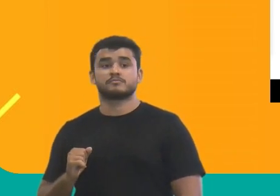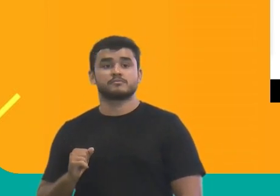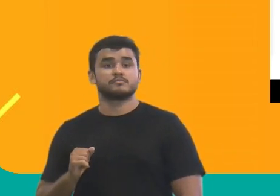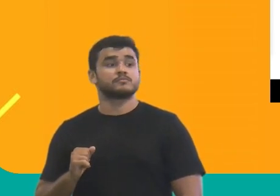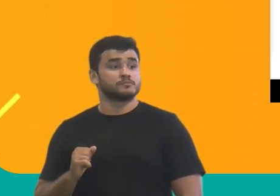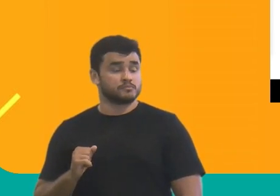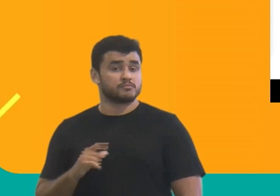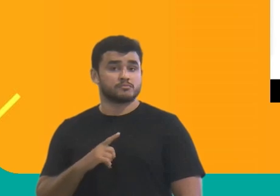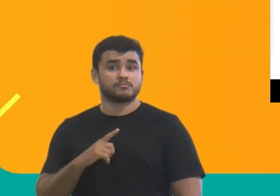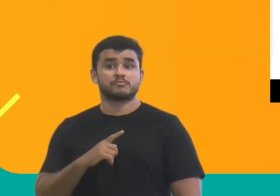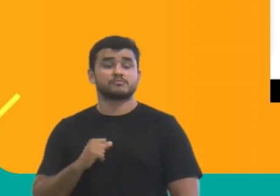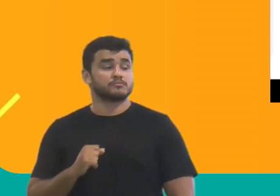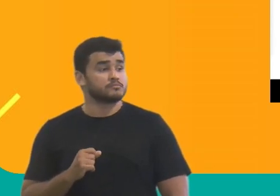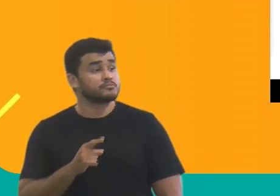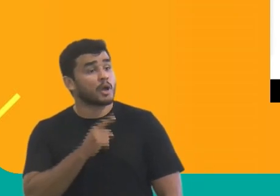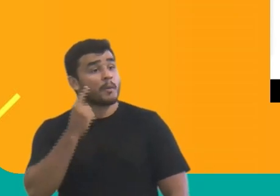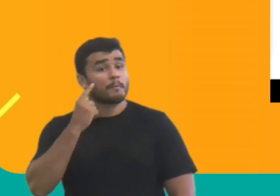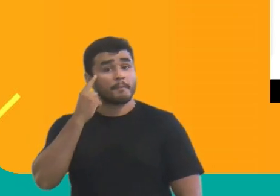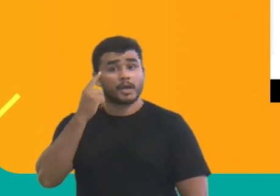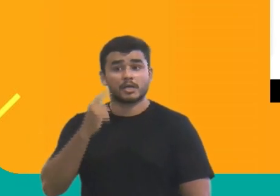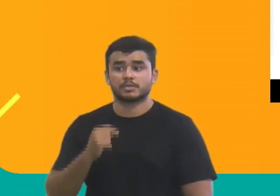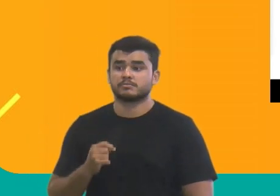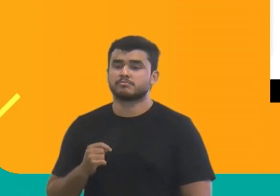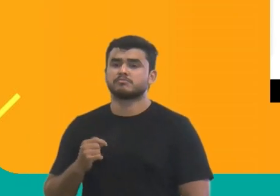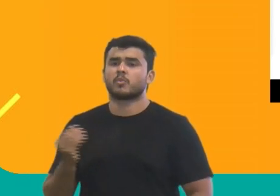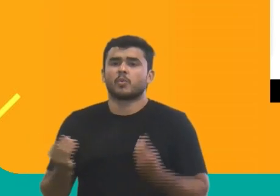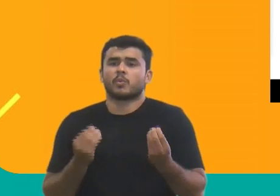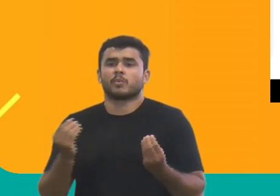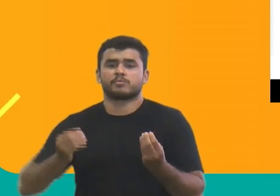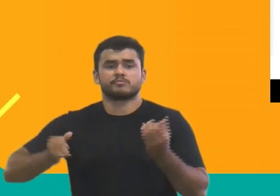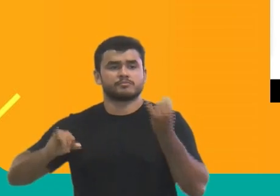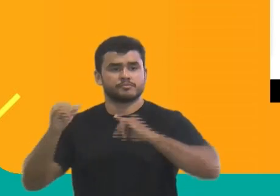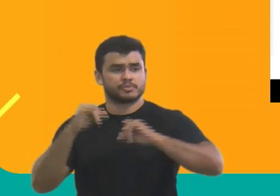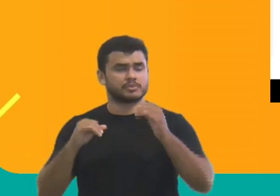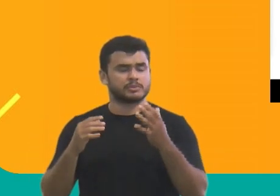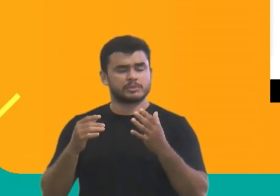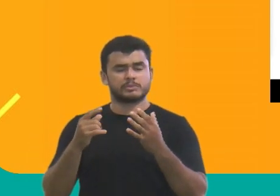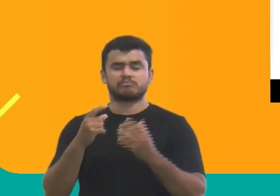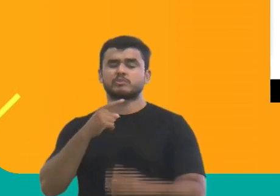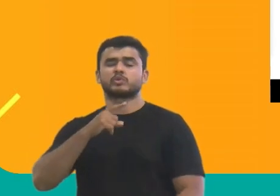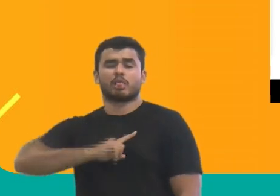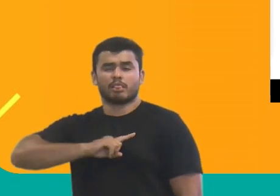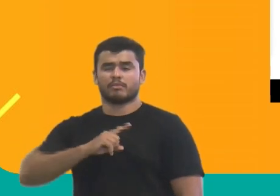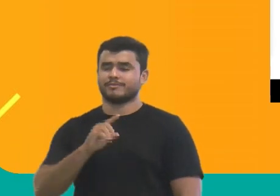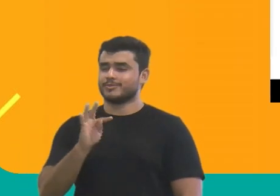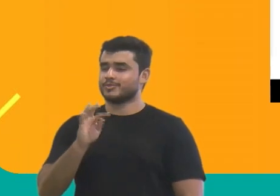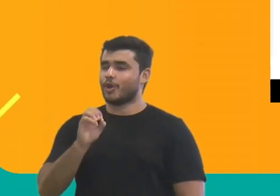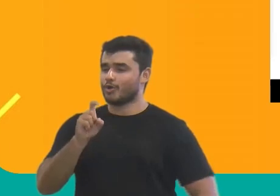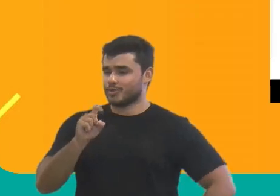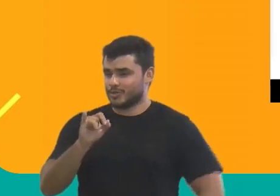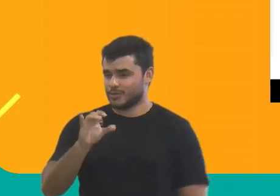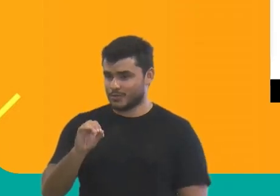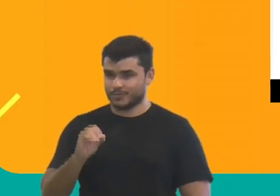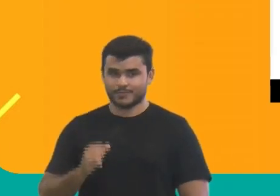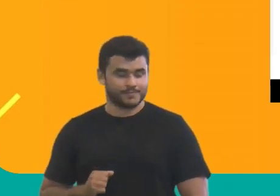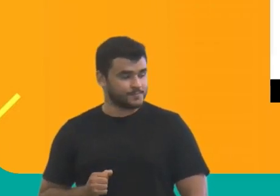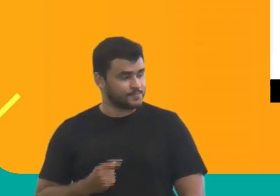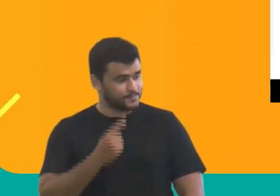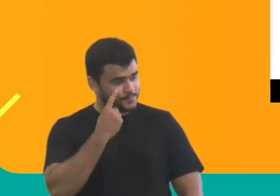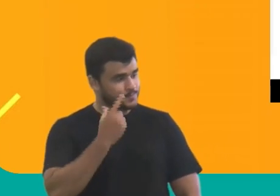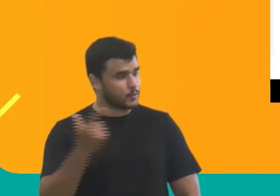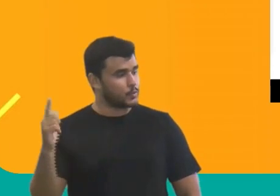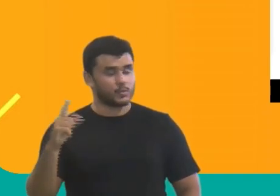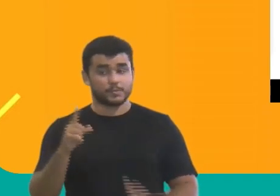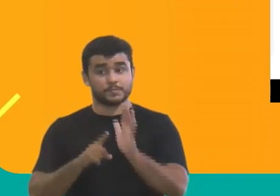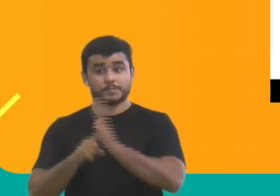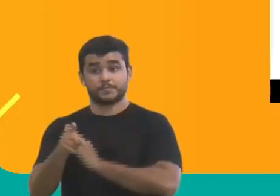vão aparecer e por que, que essas substâncias são tóxicas para mim. E aí vem a mistura com atualidades também, né? Seguimos, vamos lá para mais uma